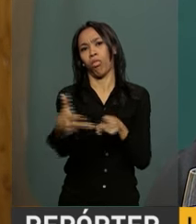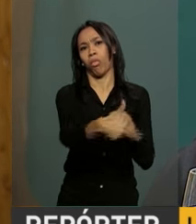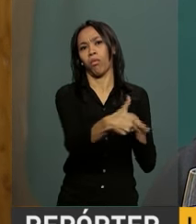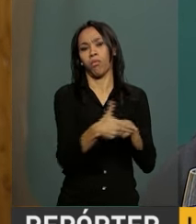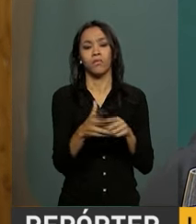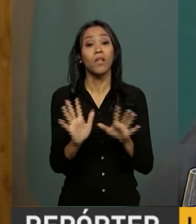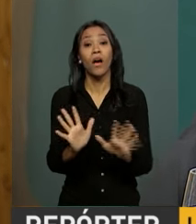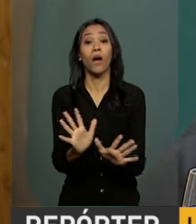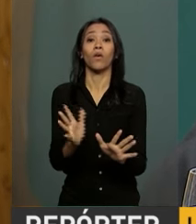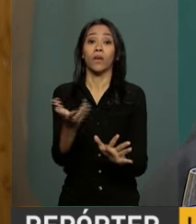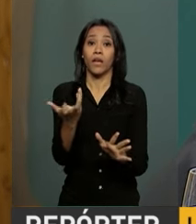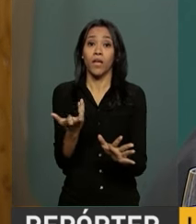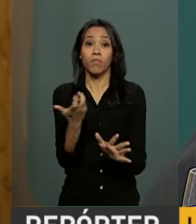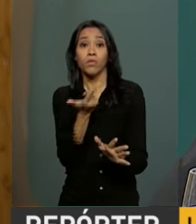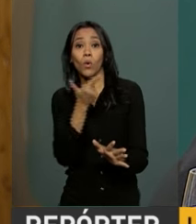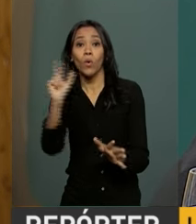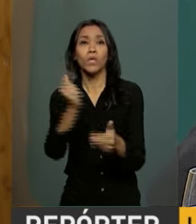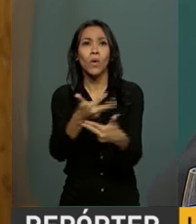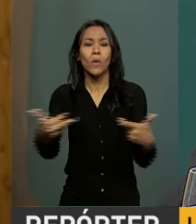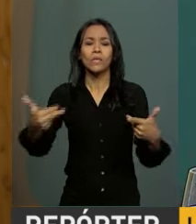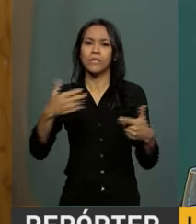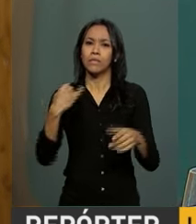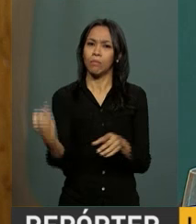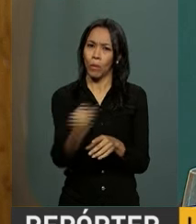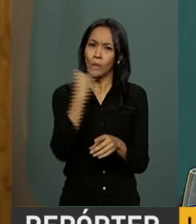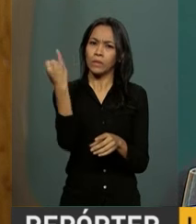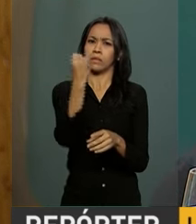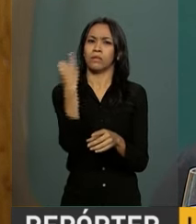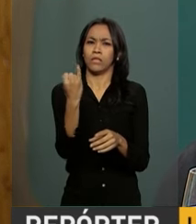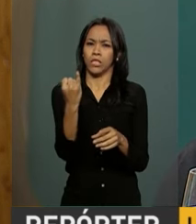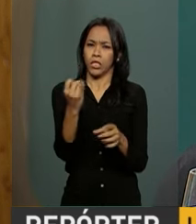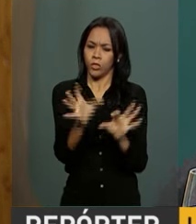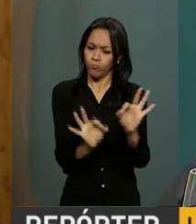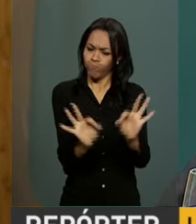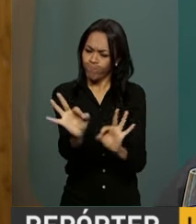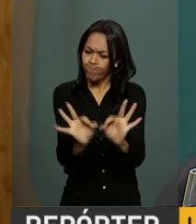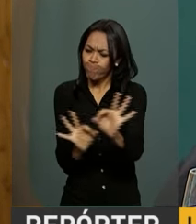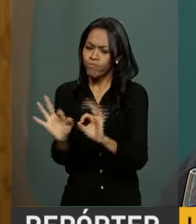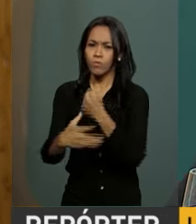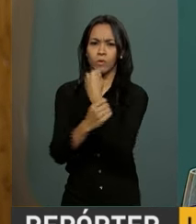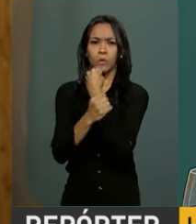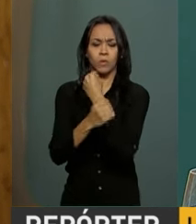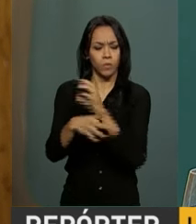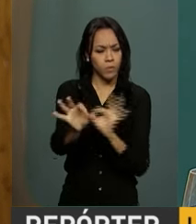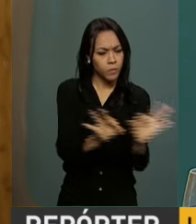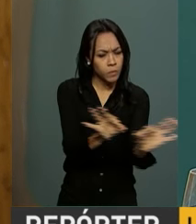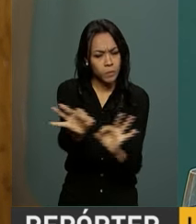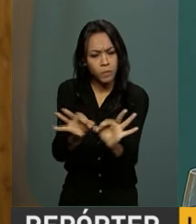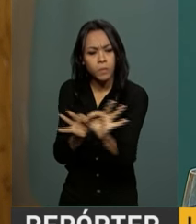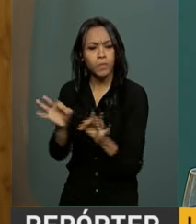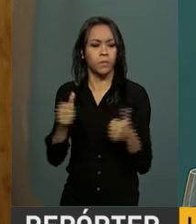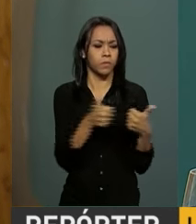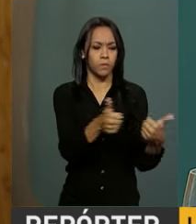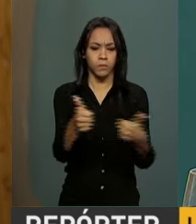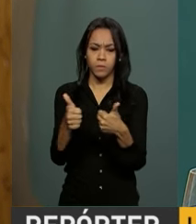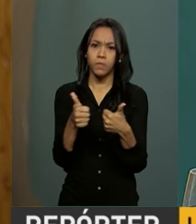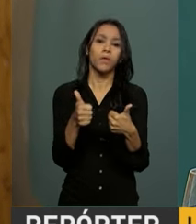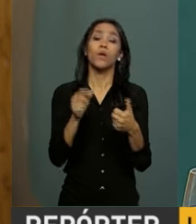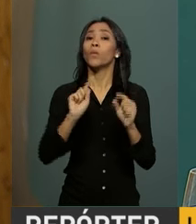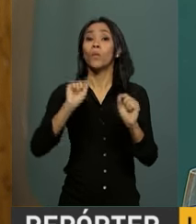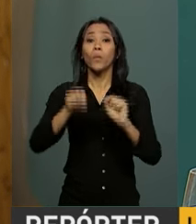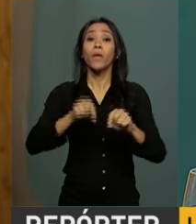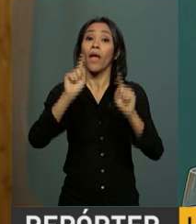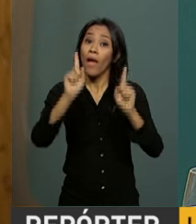mais importante, mais estrutural e com efeitos da maior seriedade, que é exatamente